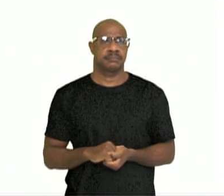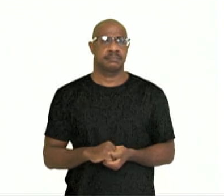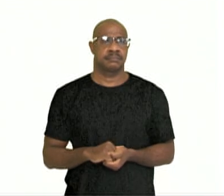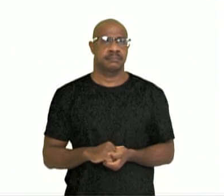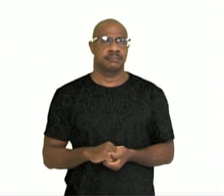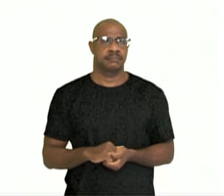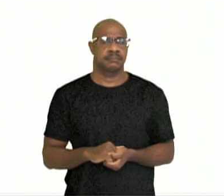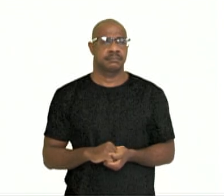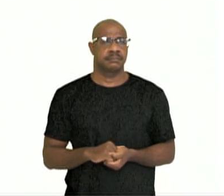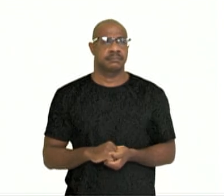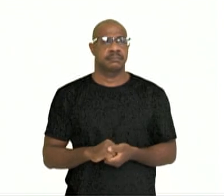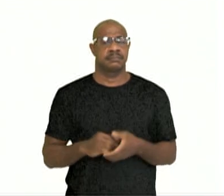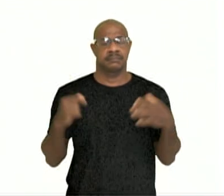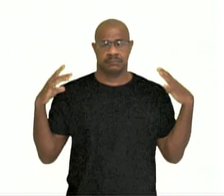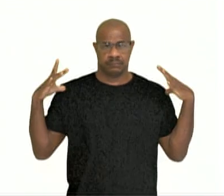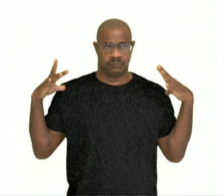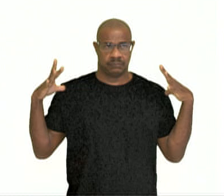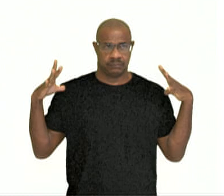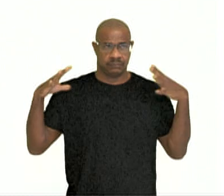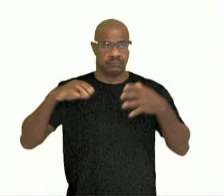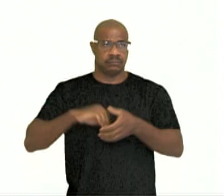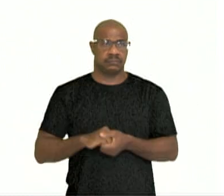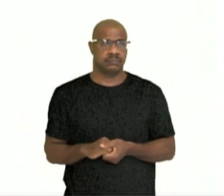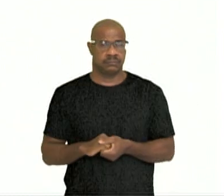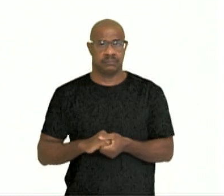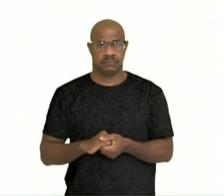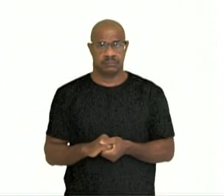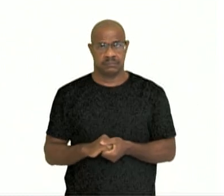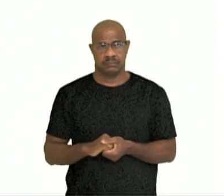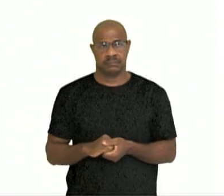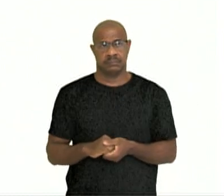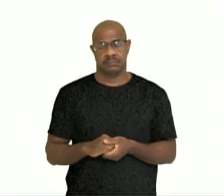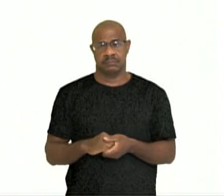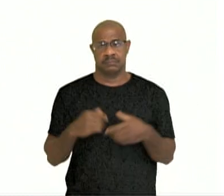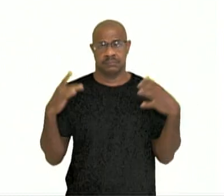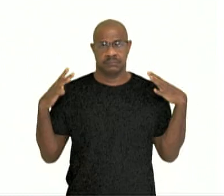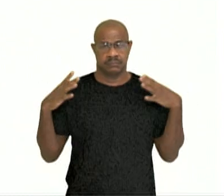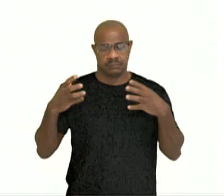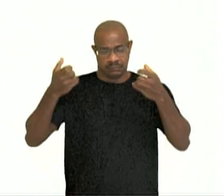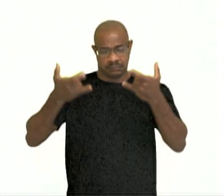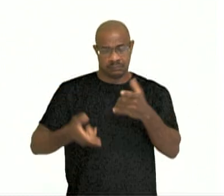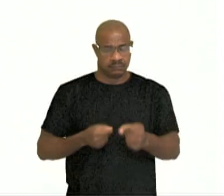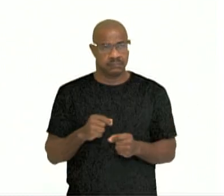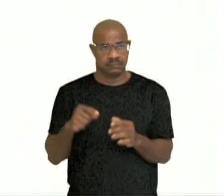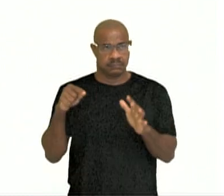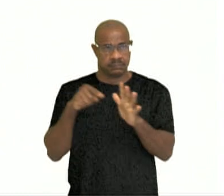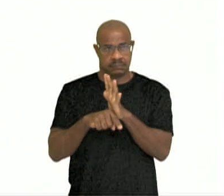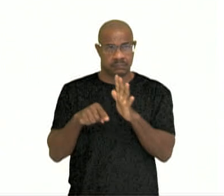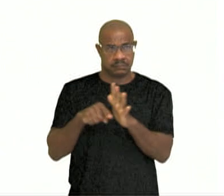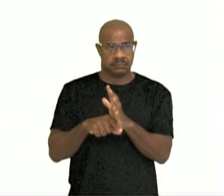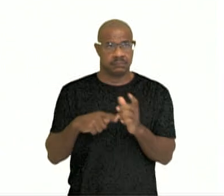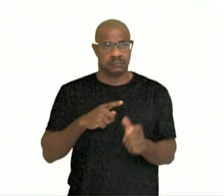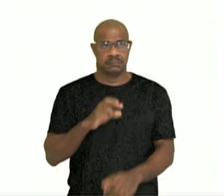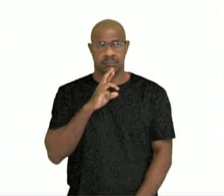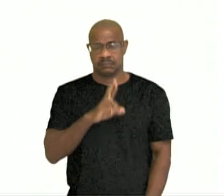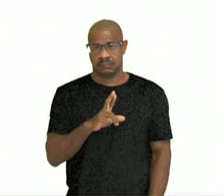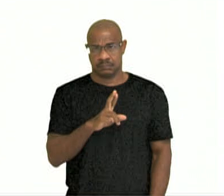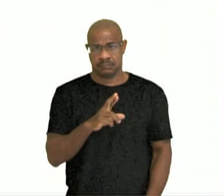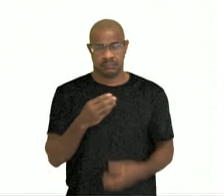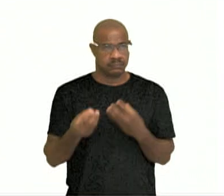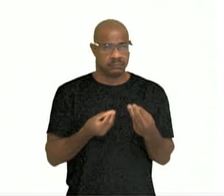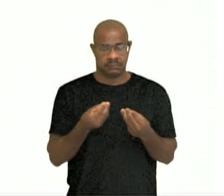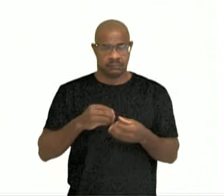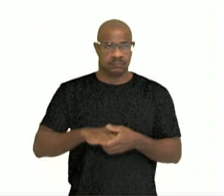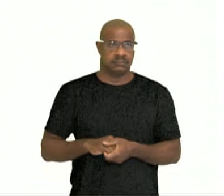Desculpem. O anjo diz, esta é que lhes buscais? Que pergunta o fidalgo poderia ter feito para ter essa resposta do anjo?